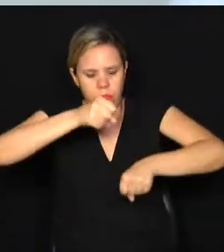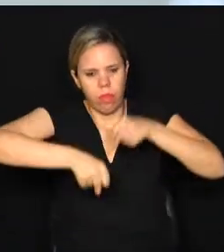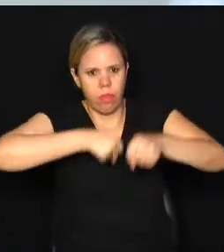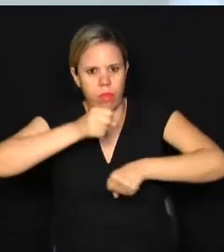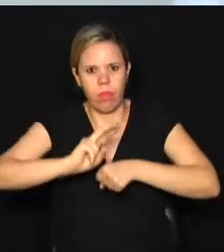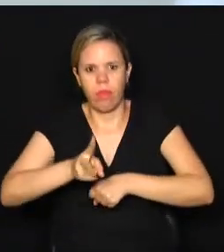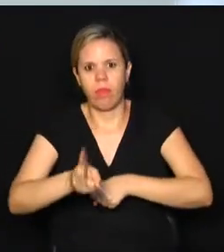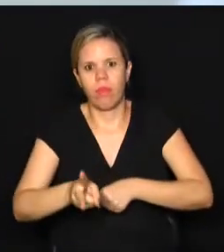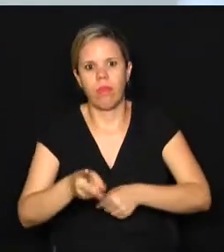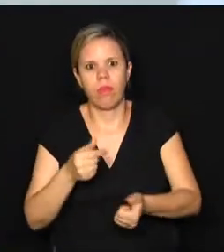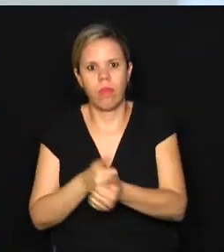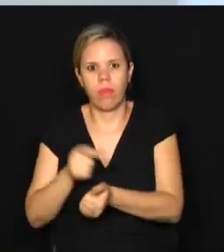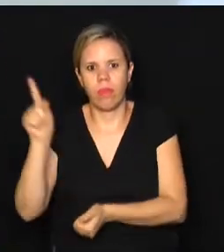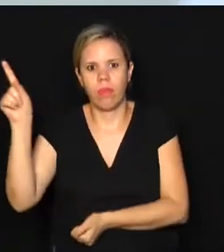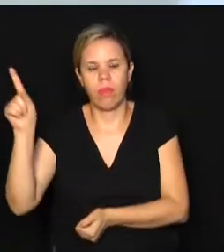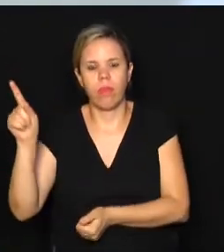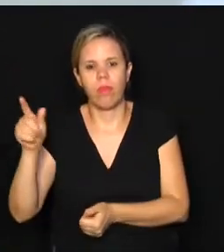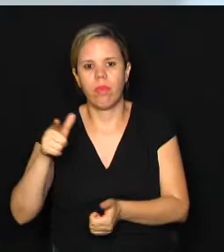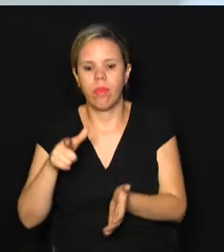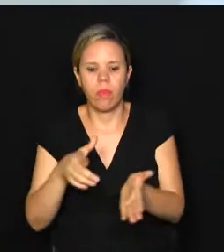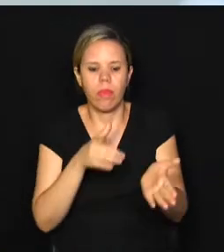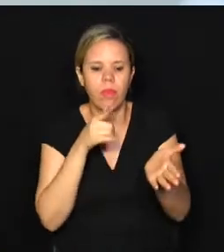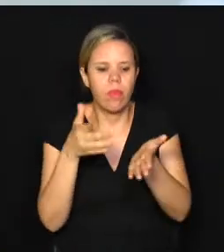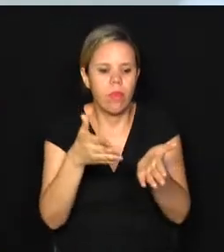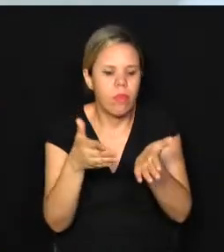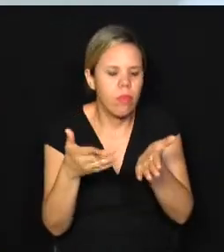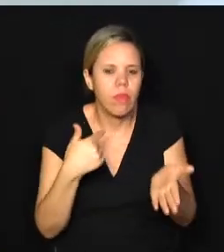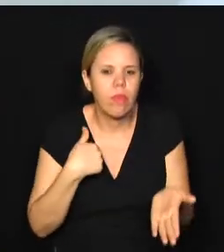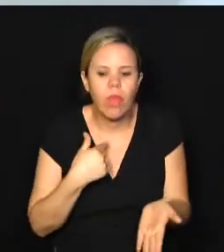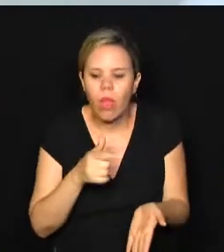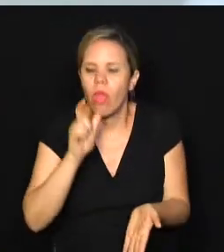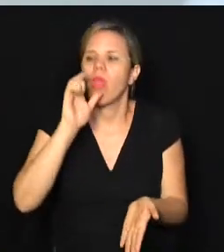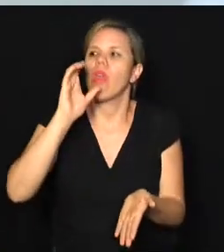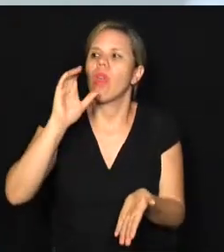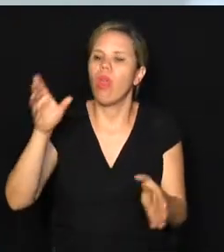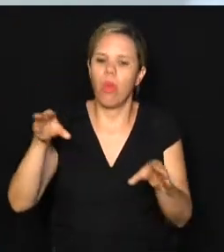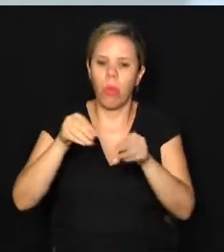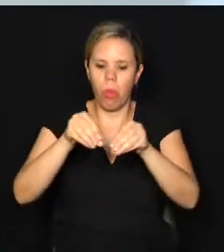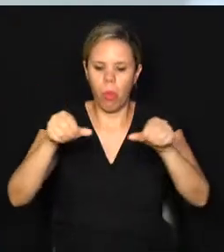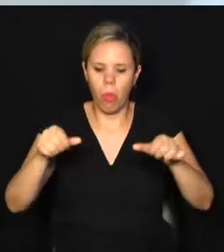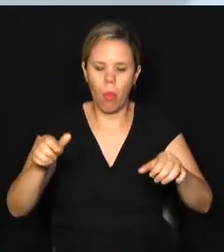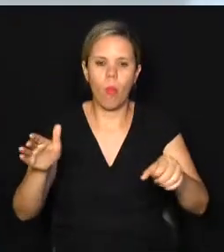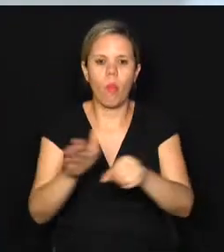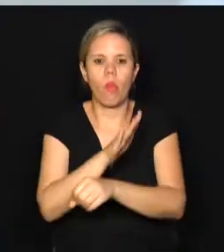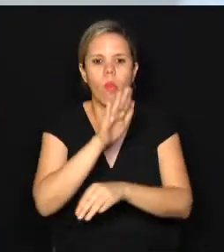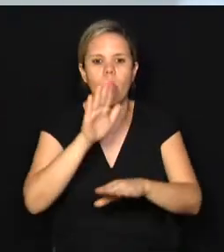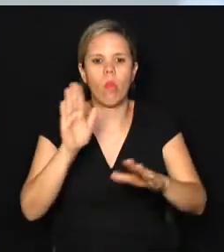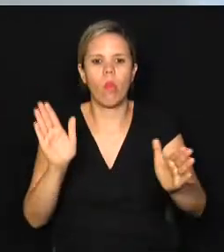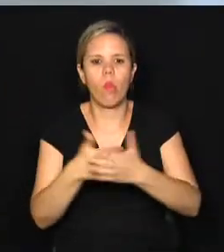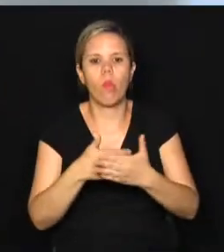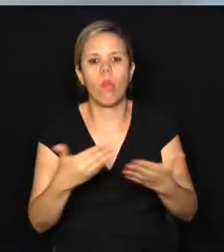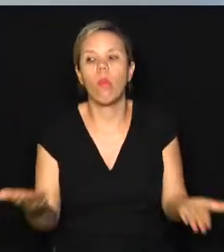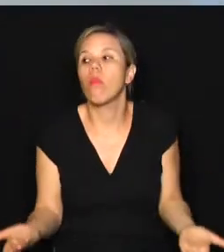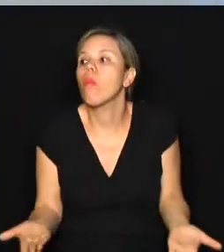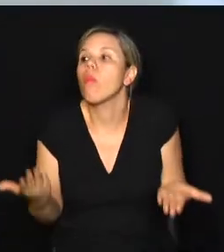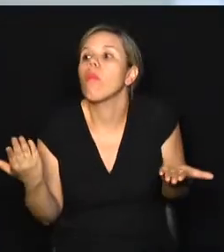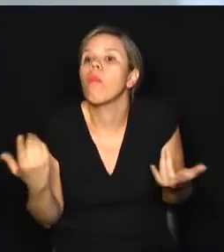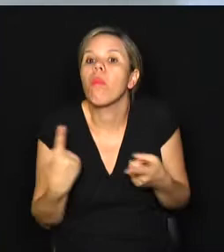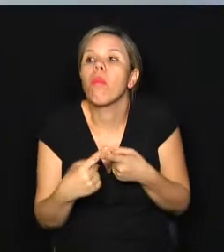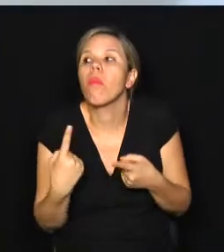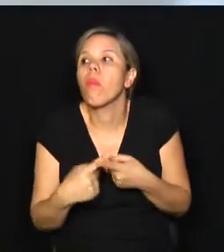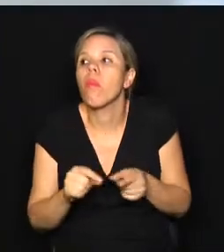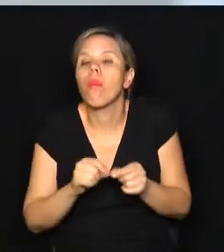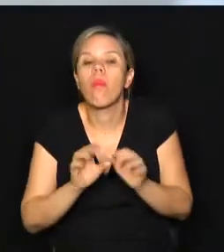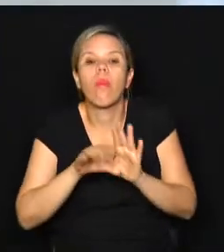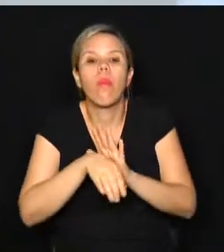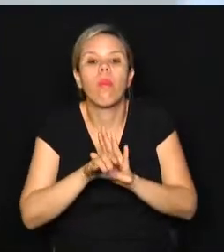pedalei por lá, e nascentes que eu tomava água foram aterradas, né? Então, qual o conceito de fazer uma bacia sendo que não